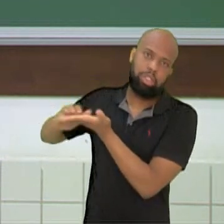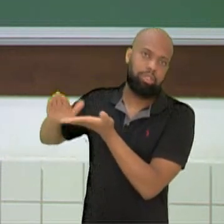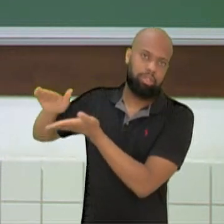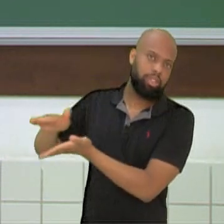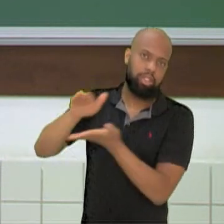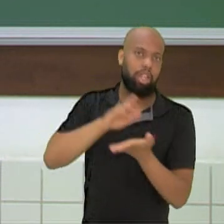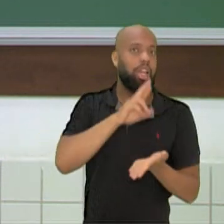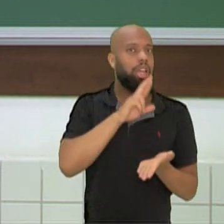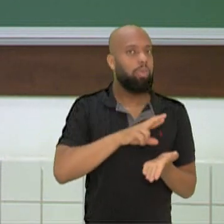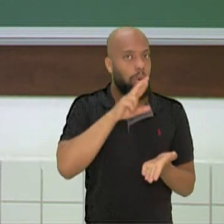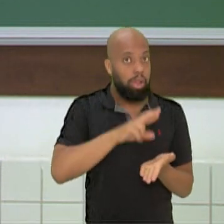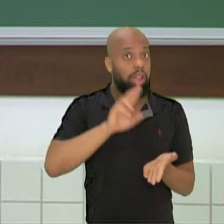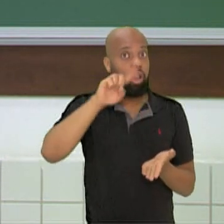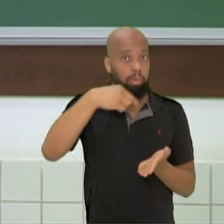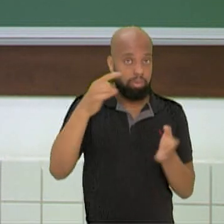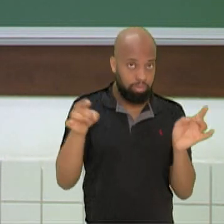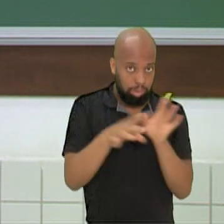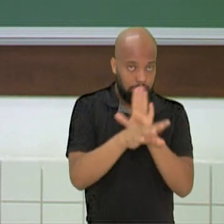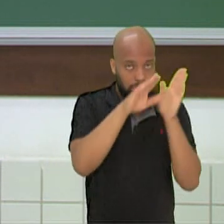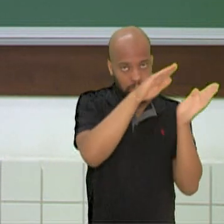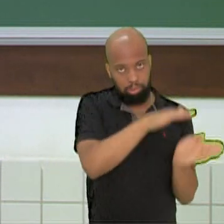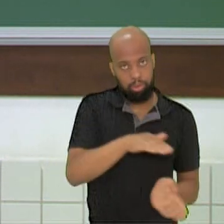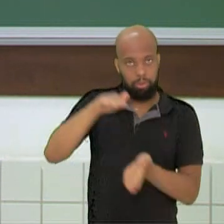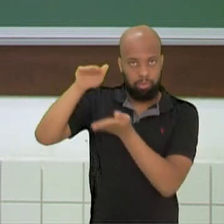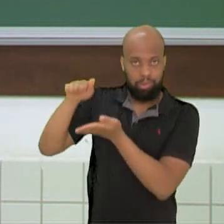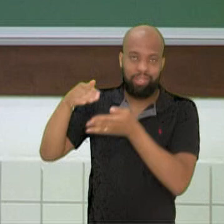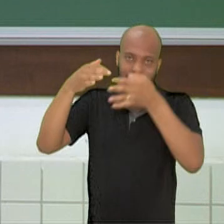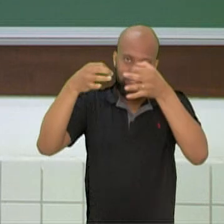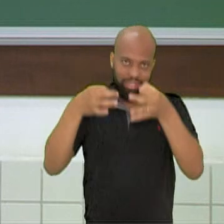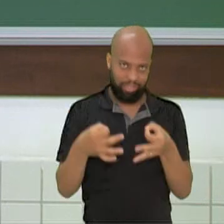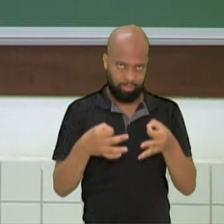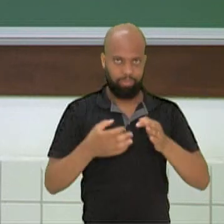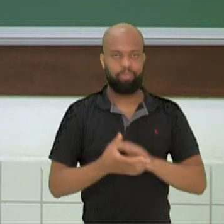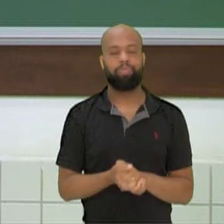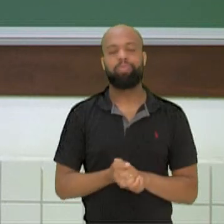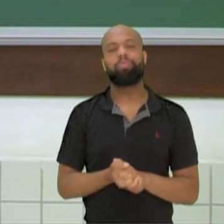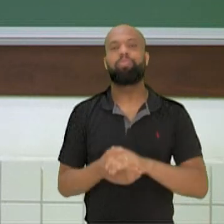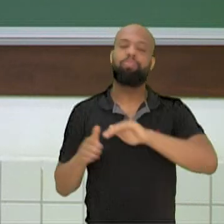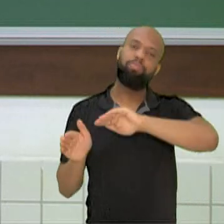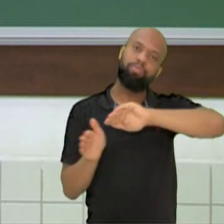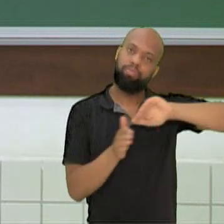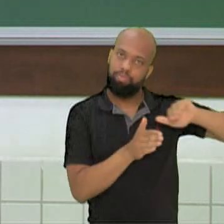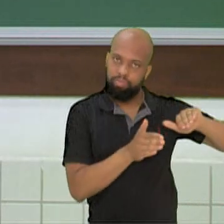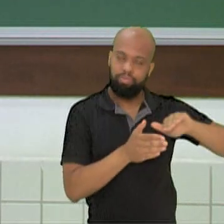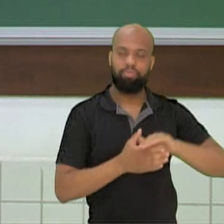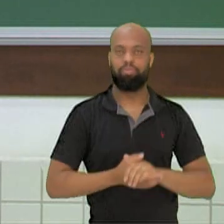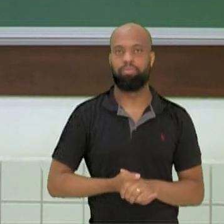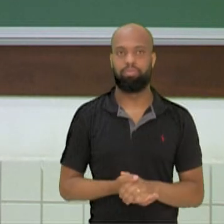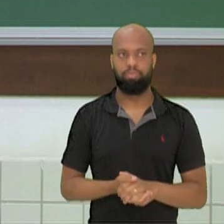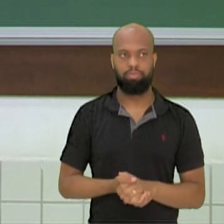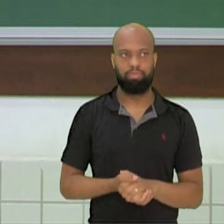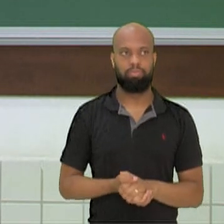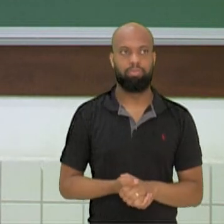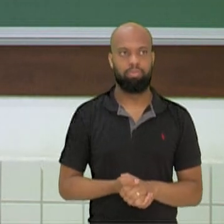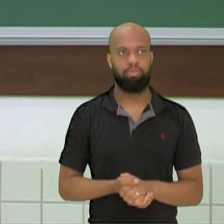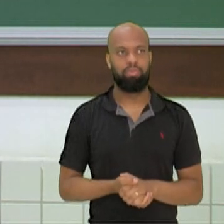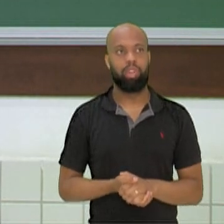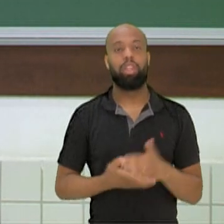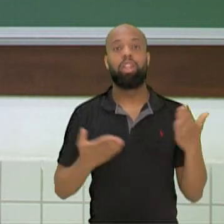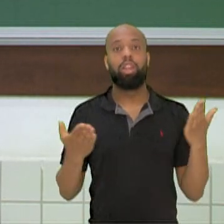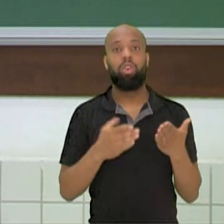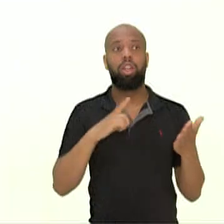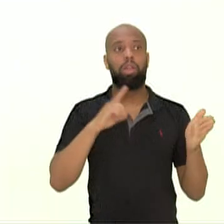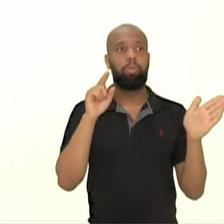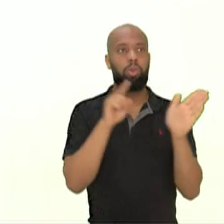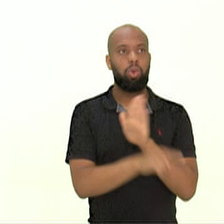sua escola para estar utilizando as atividades impressas, ok? Então, sem mais delongas, vamos à aula? Me acompanhe na tela novamente. Então, vamos ali a um